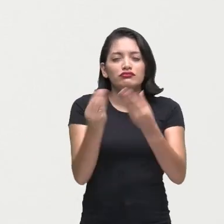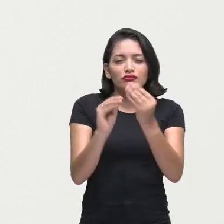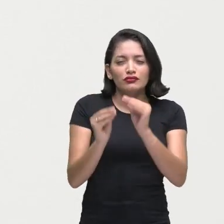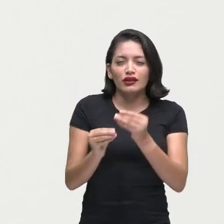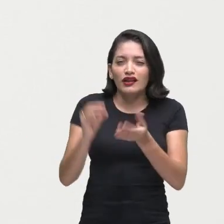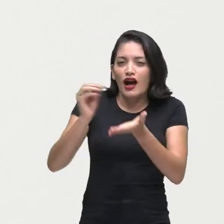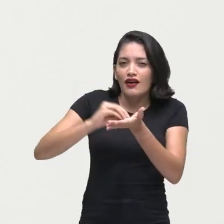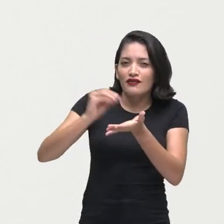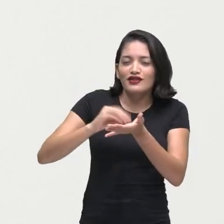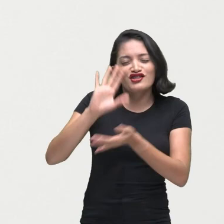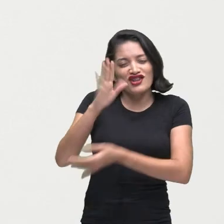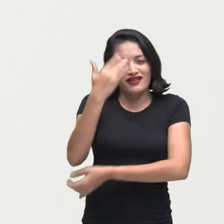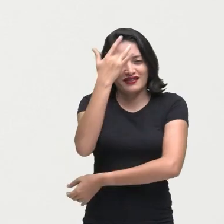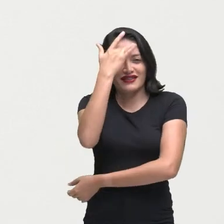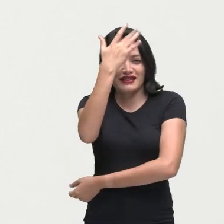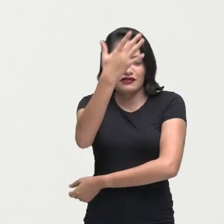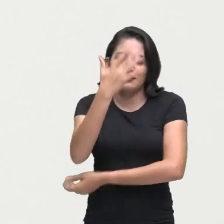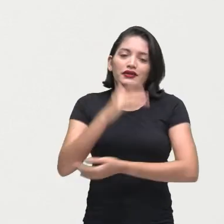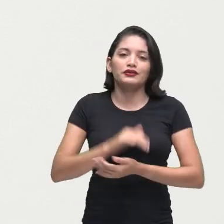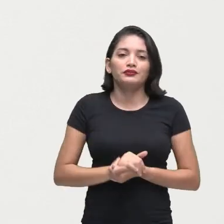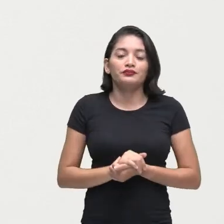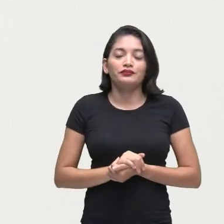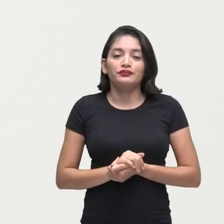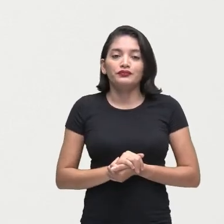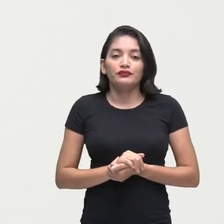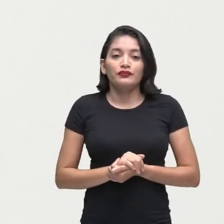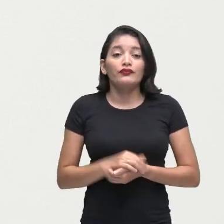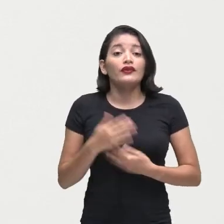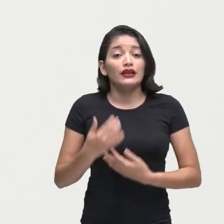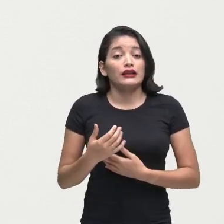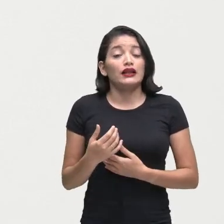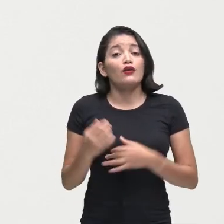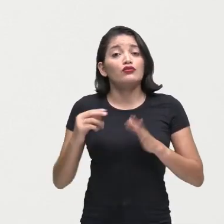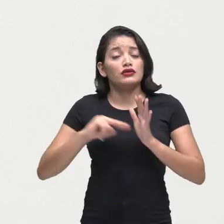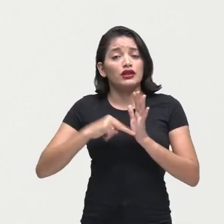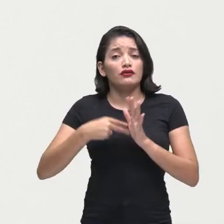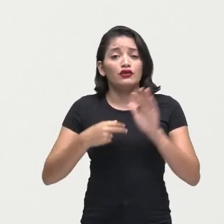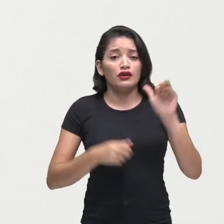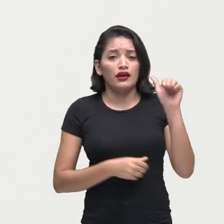tudo bem já ficou fácil então o que que tá dizendo aqui AM